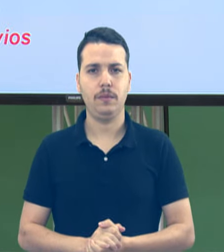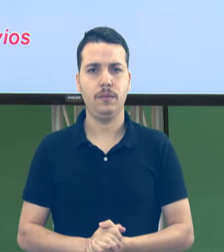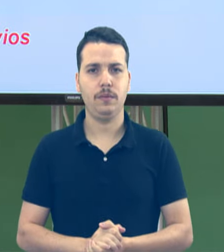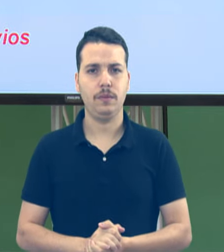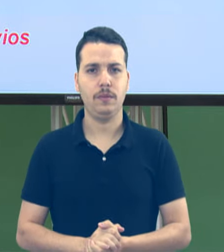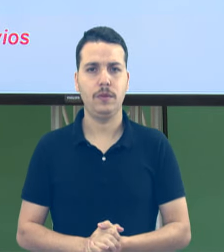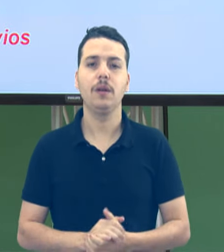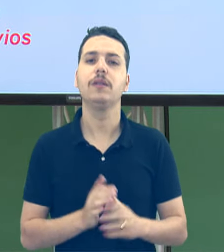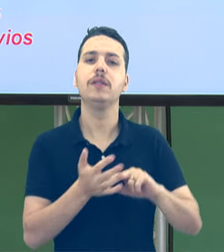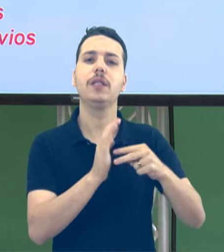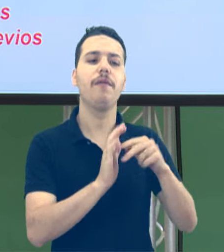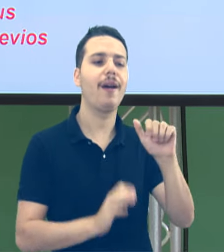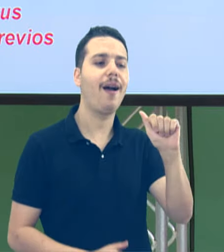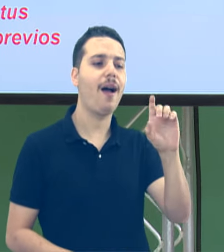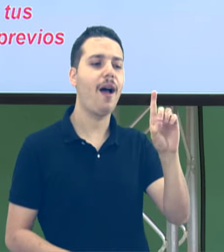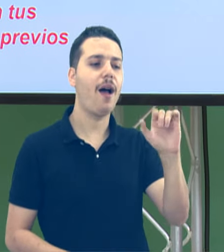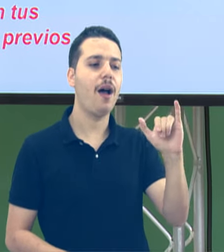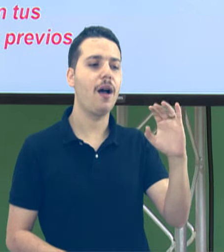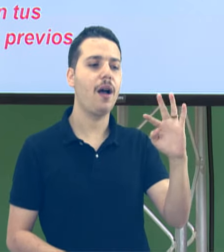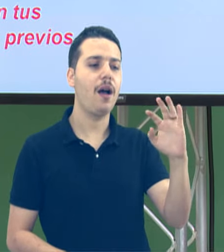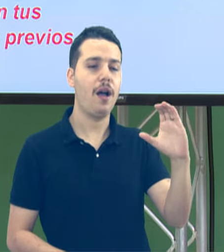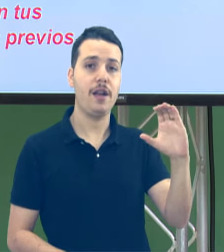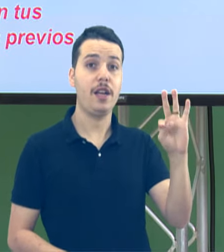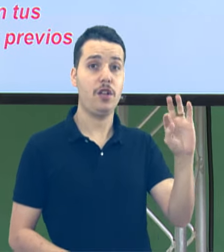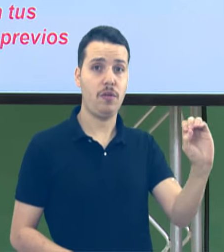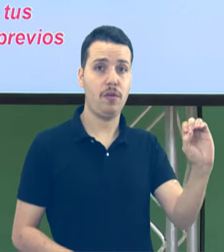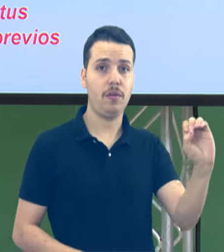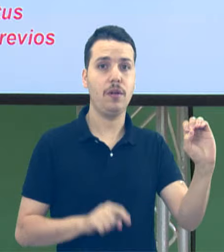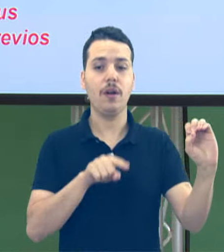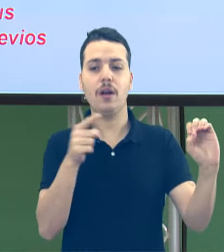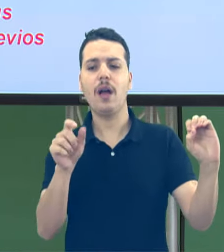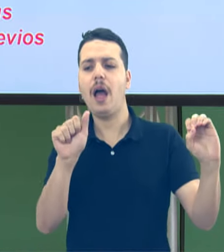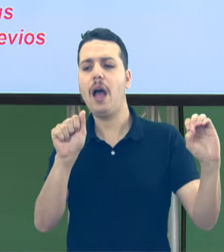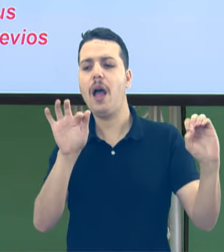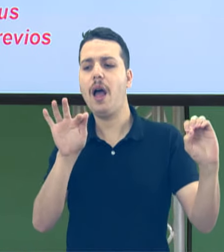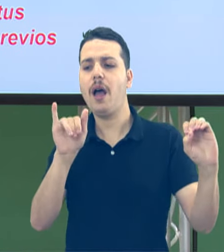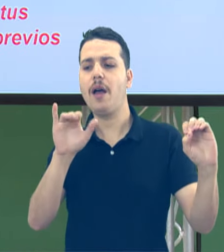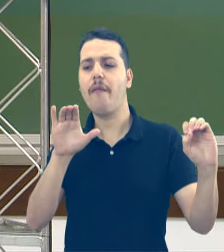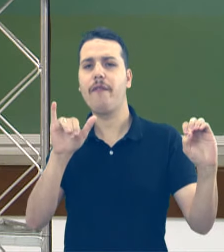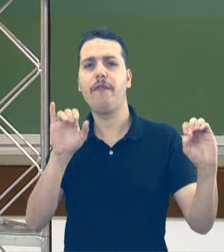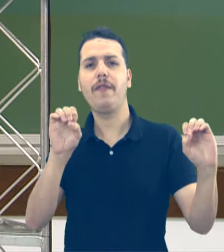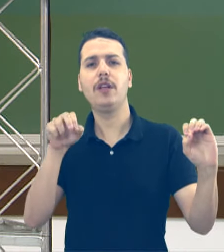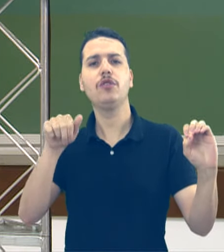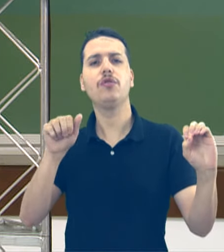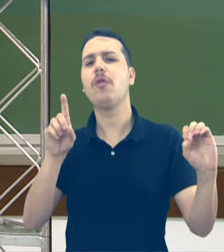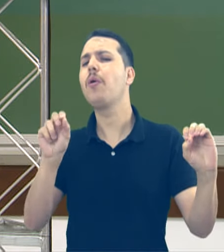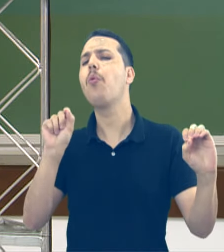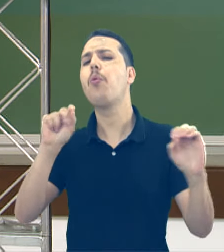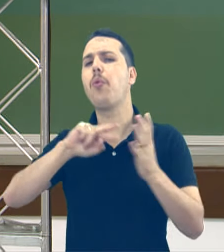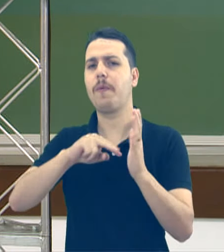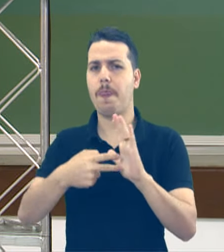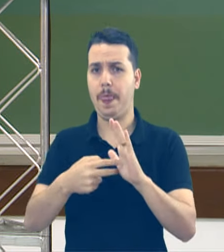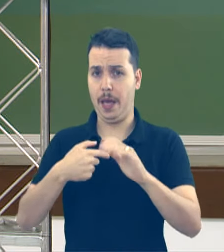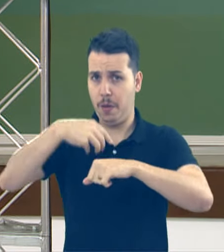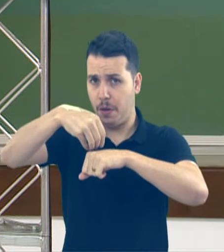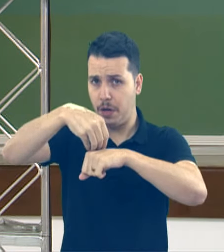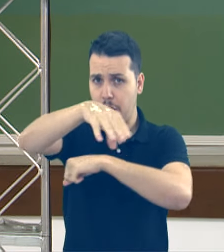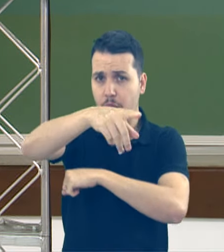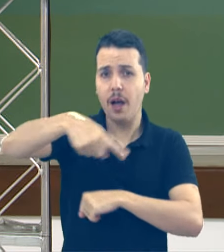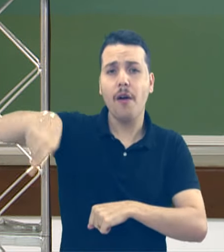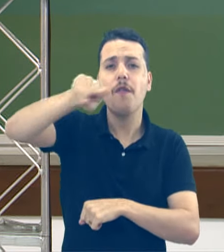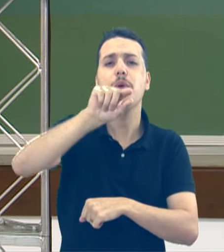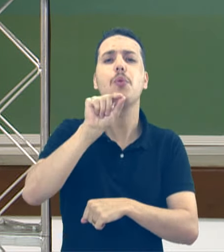adicto, entre outro, que seria aficionado. Eu recomendo a vocês aqui o